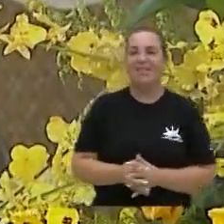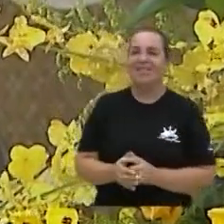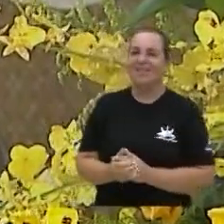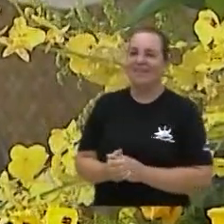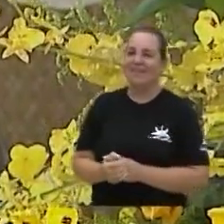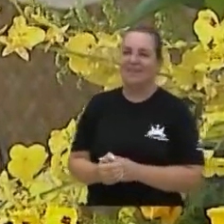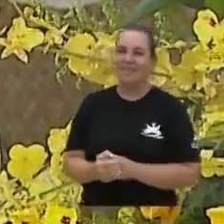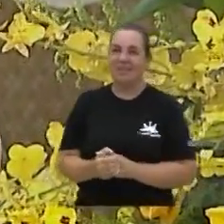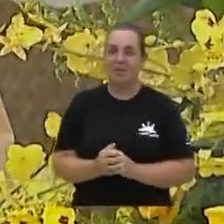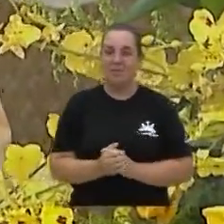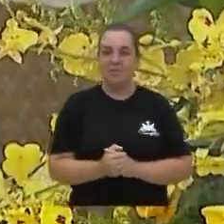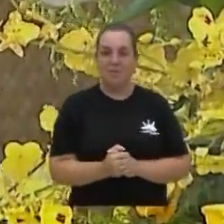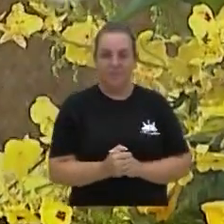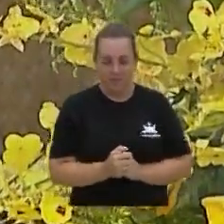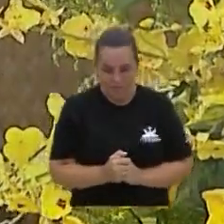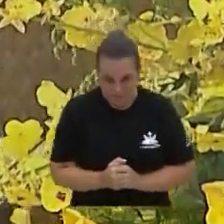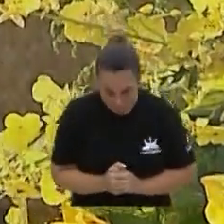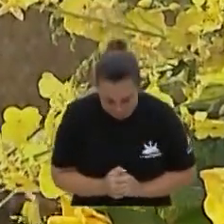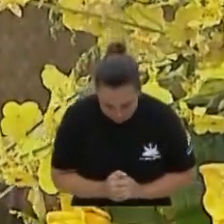Amém.